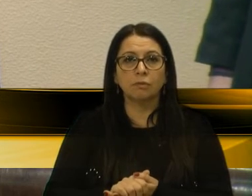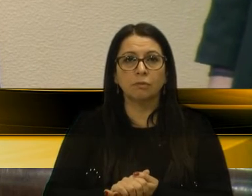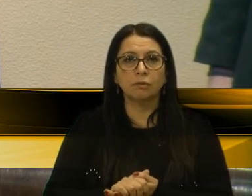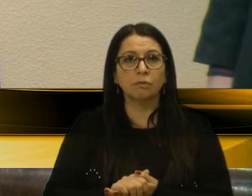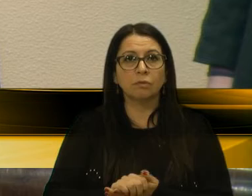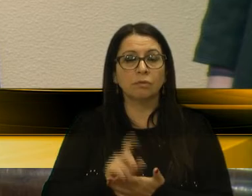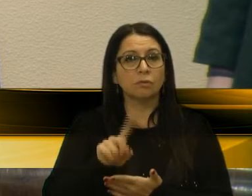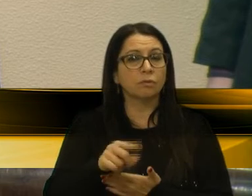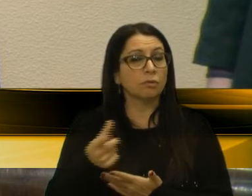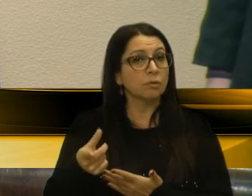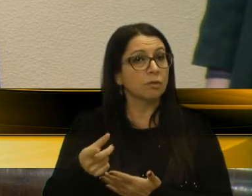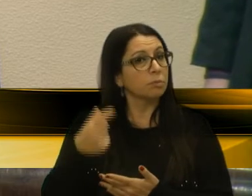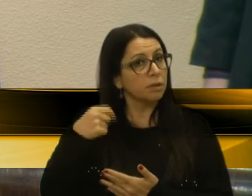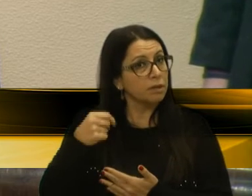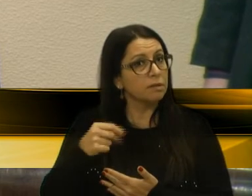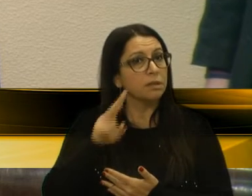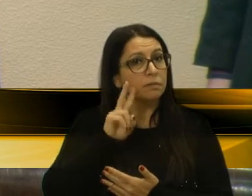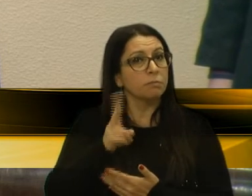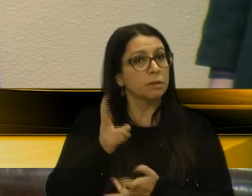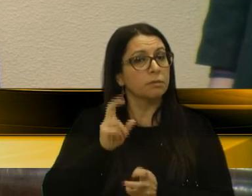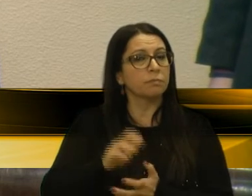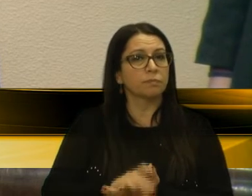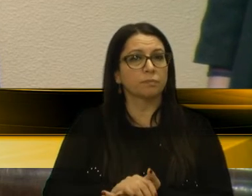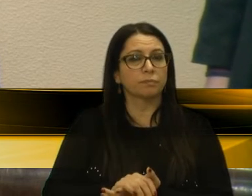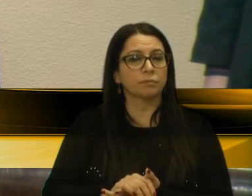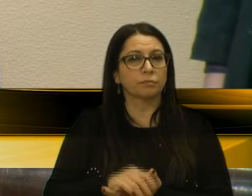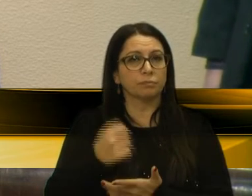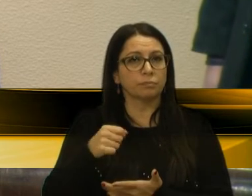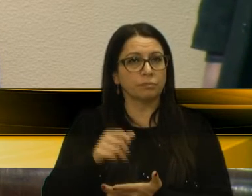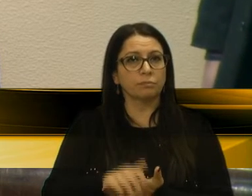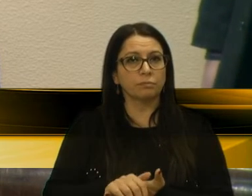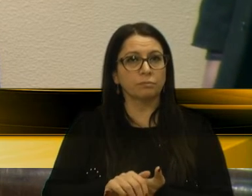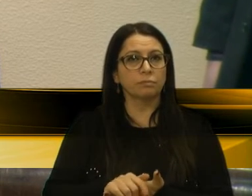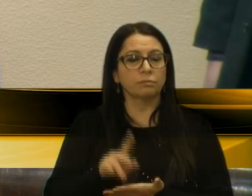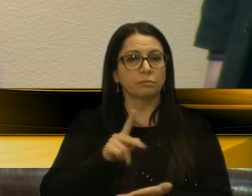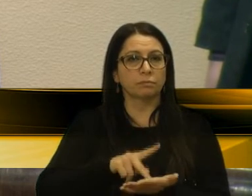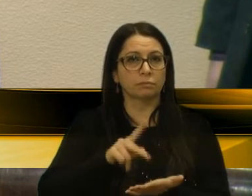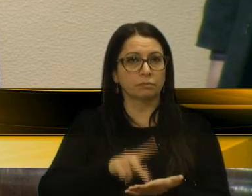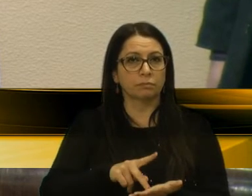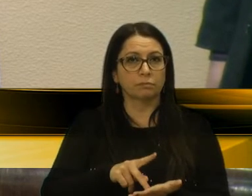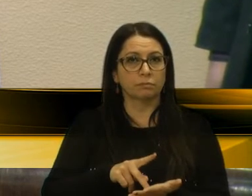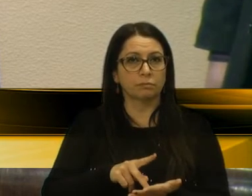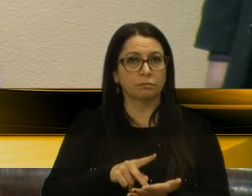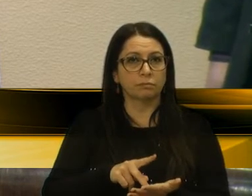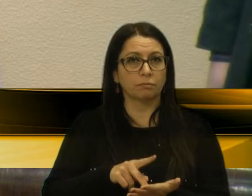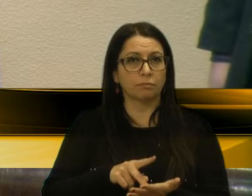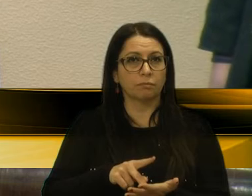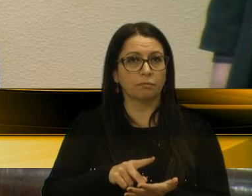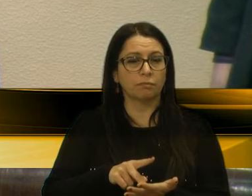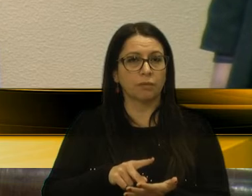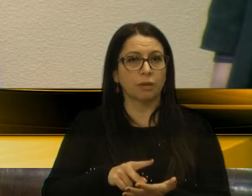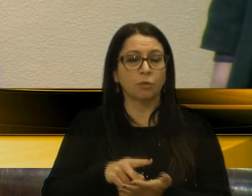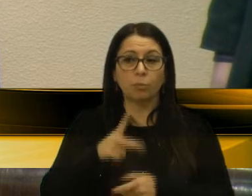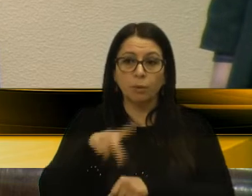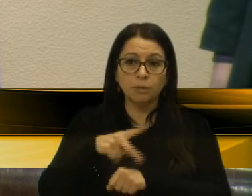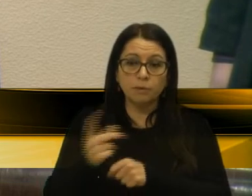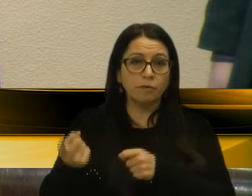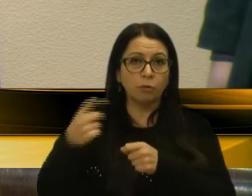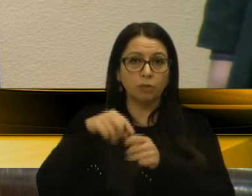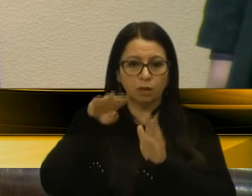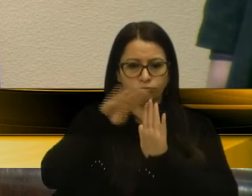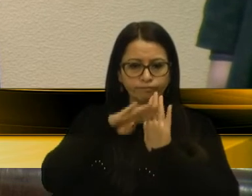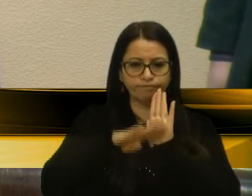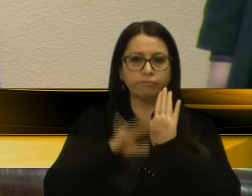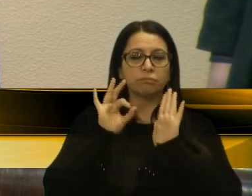É isso que a gente precisa se dar conta. A gente precisa, de fato, o Estado precisa retomar a ordem,